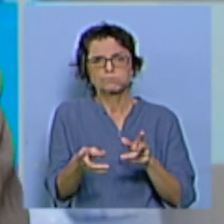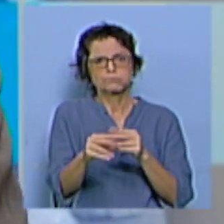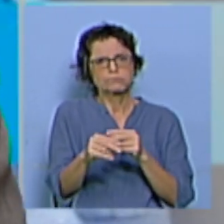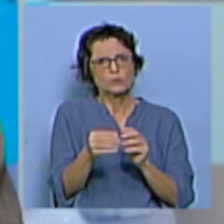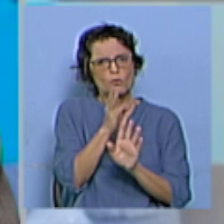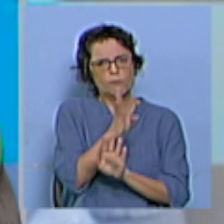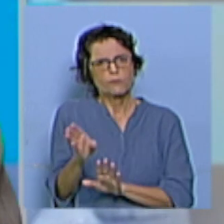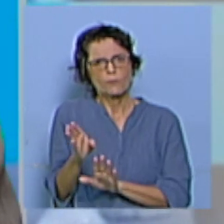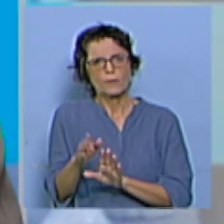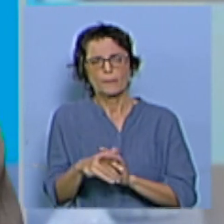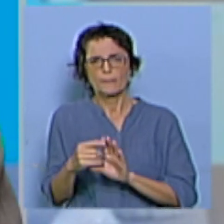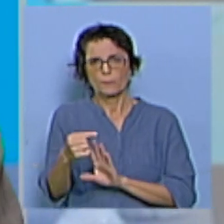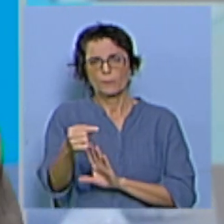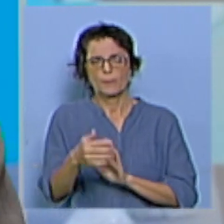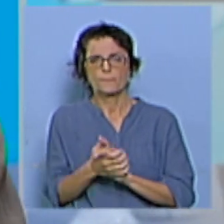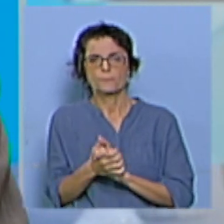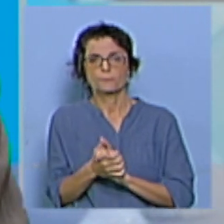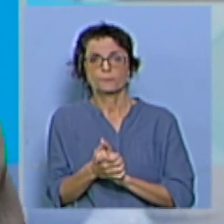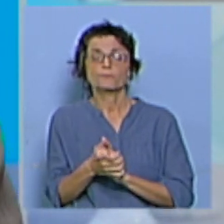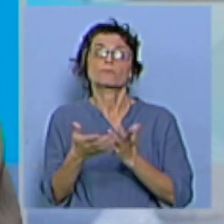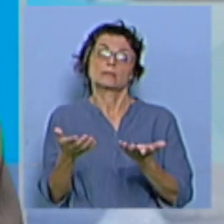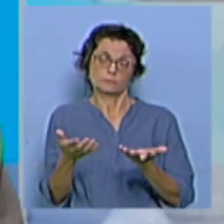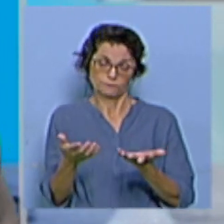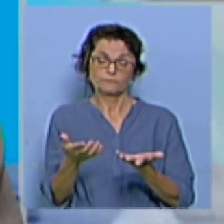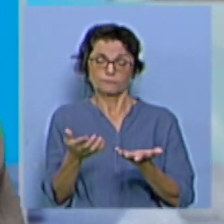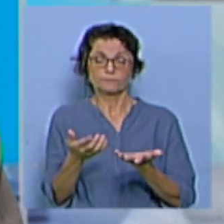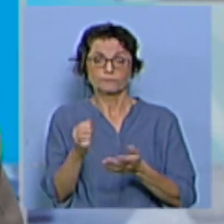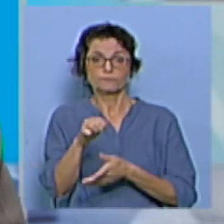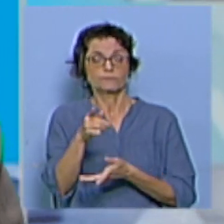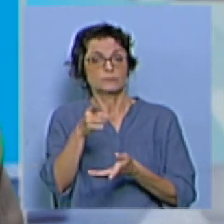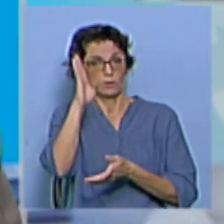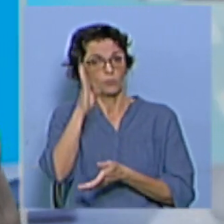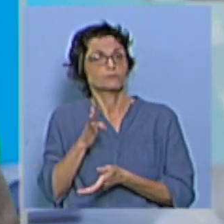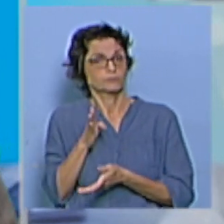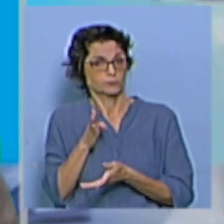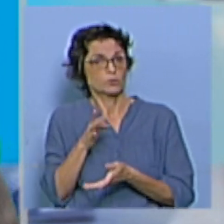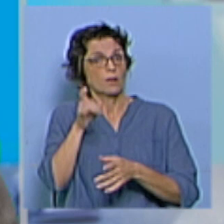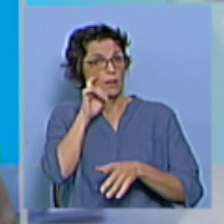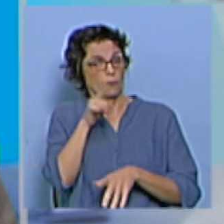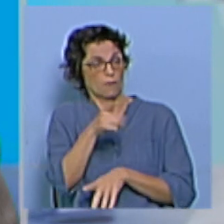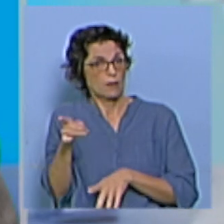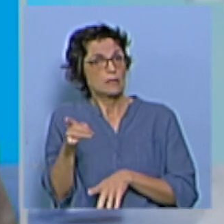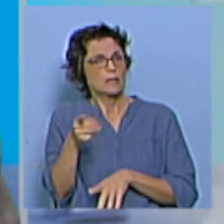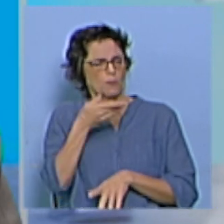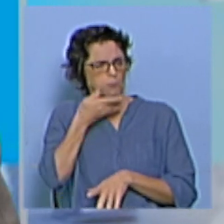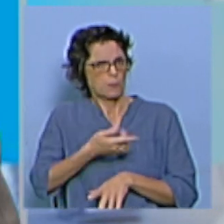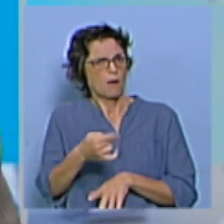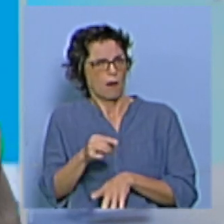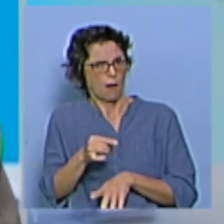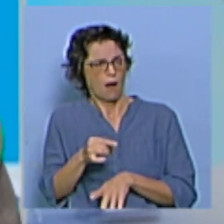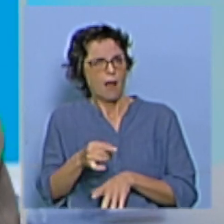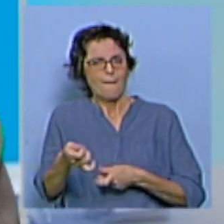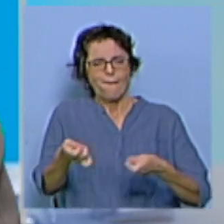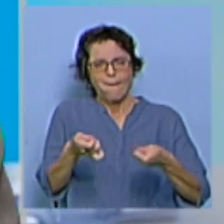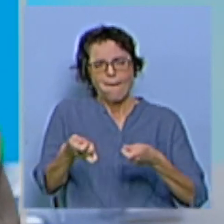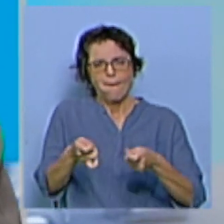há coisa em que os militares e os elementos das forças de segurança são peritos, é exatamente na gestão de situações